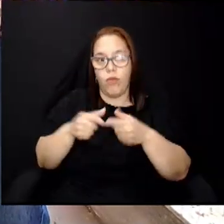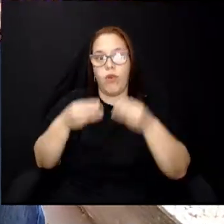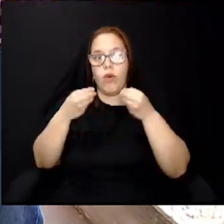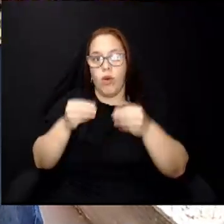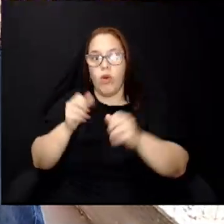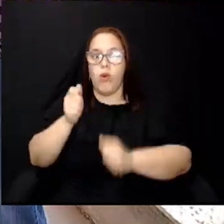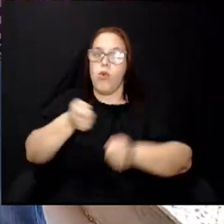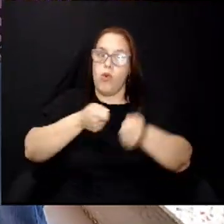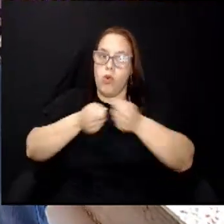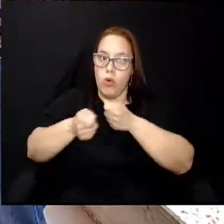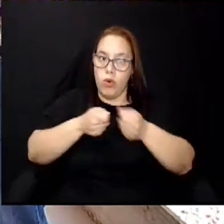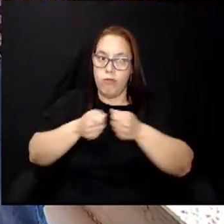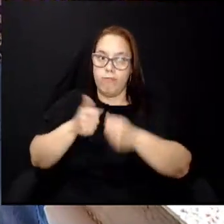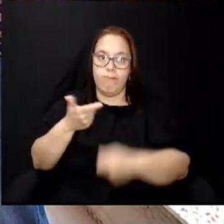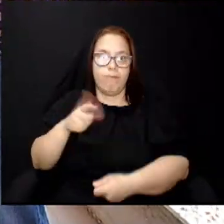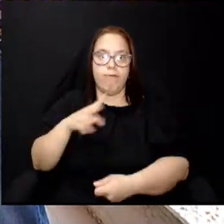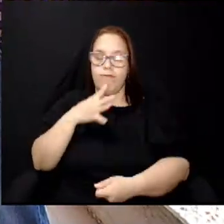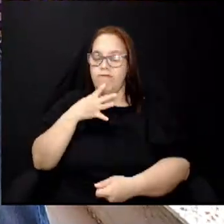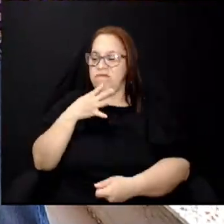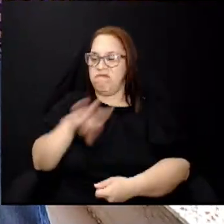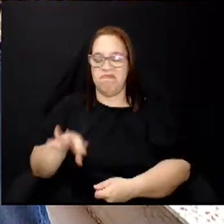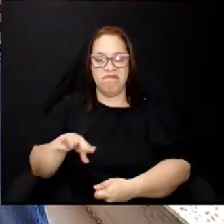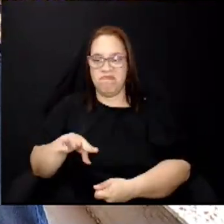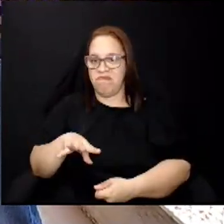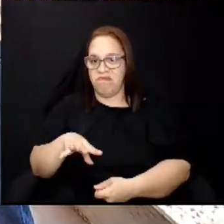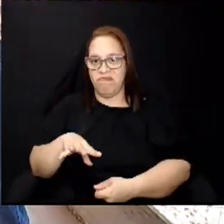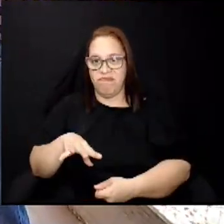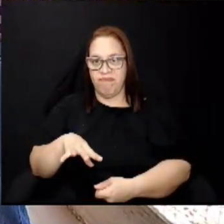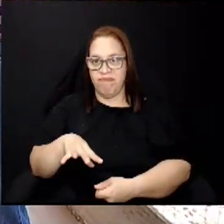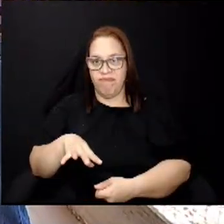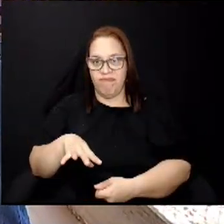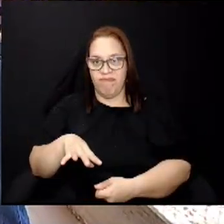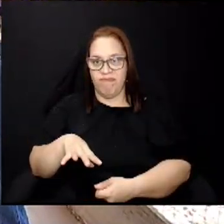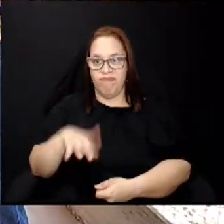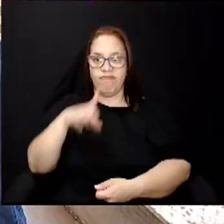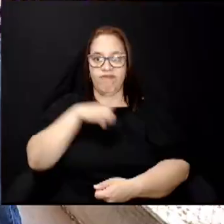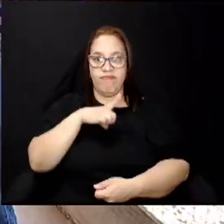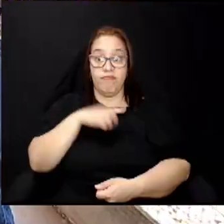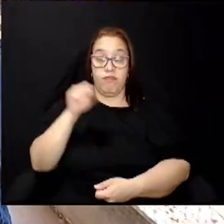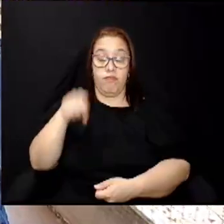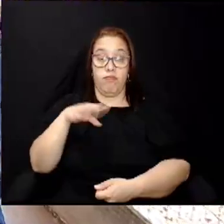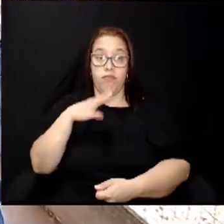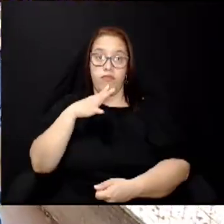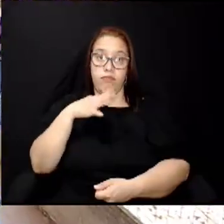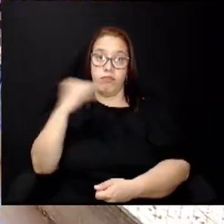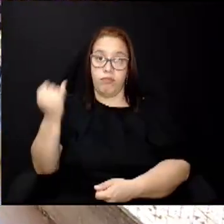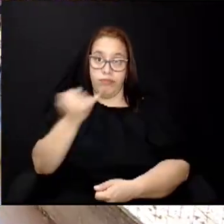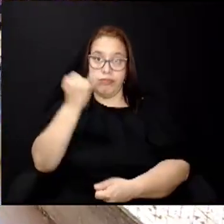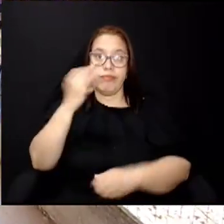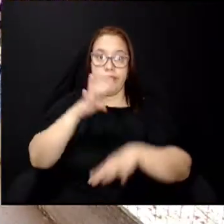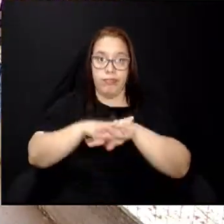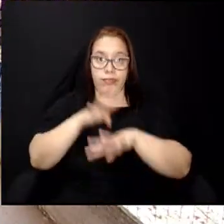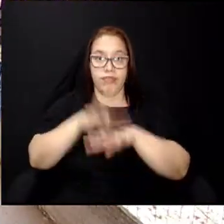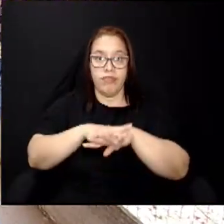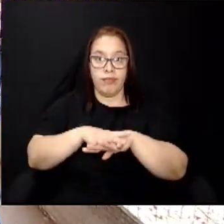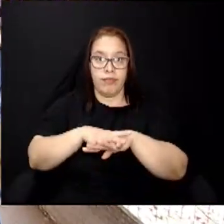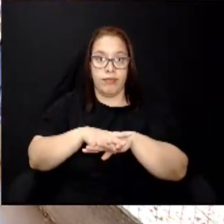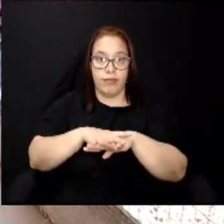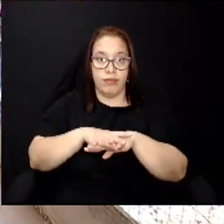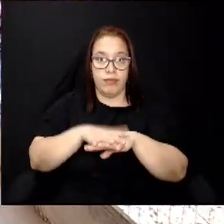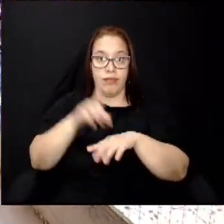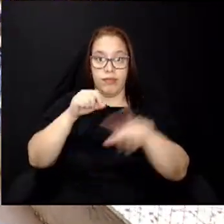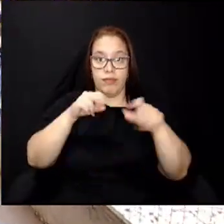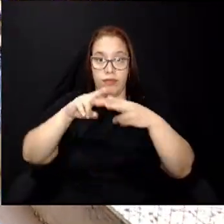se eu não tenho conhecimento, né? Então existe sim um conhecimento importante de cálculo. Parte de seleção genética,